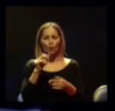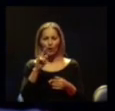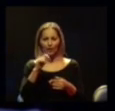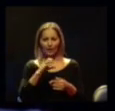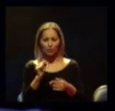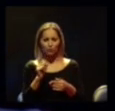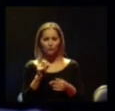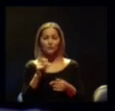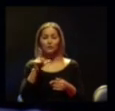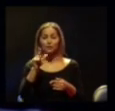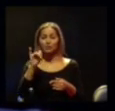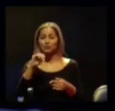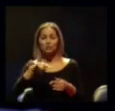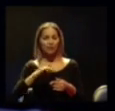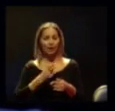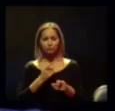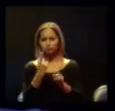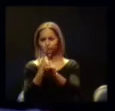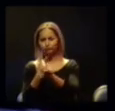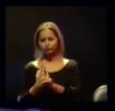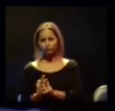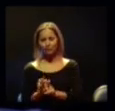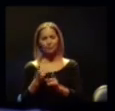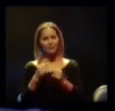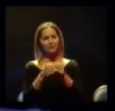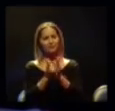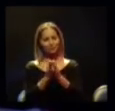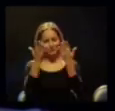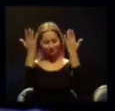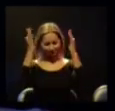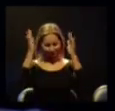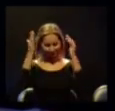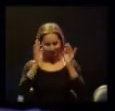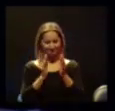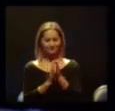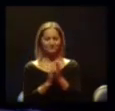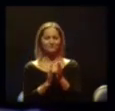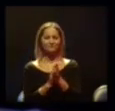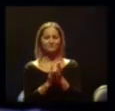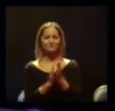Lisnave, entre tantos, tantos outros. Isto também merece uma salva de palmas.